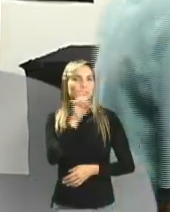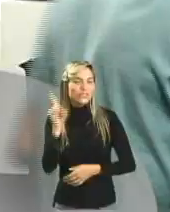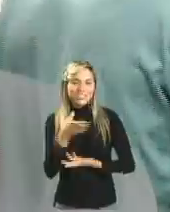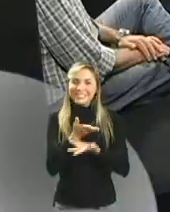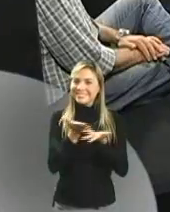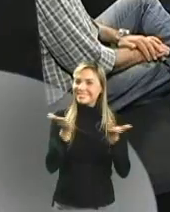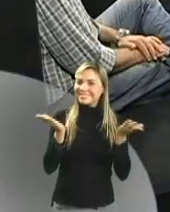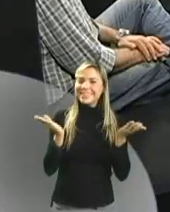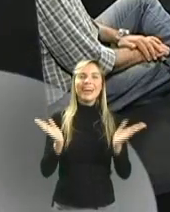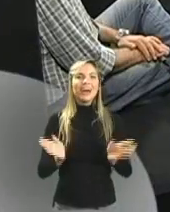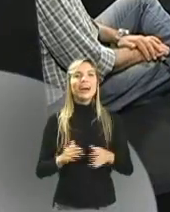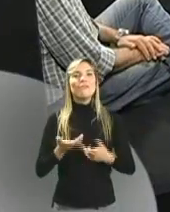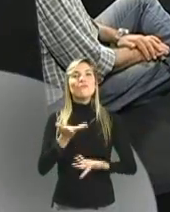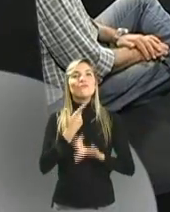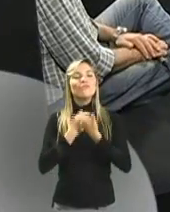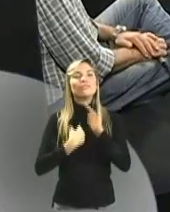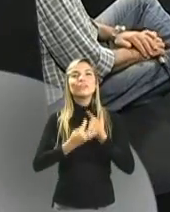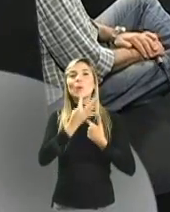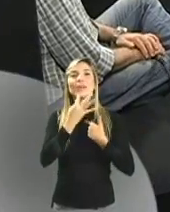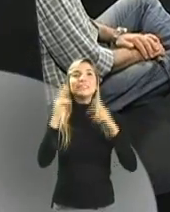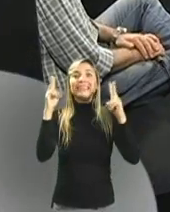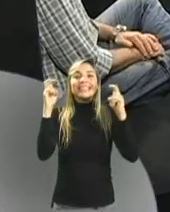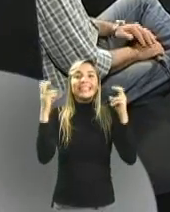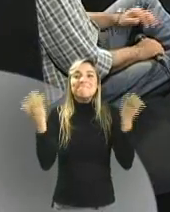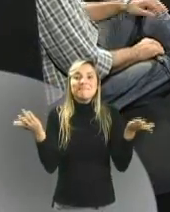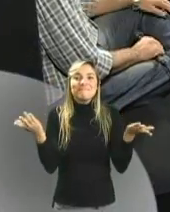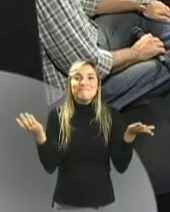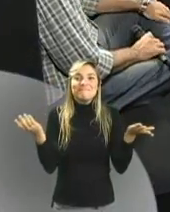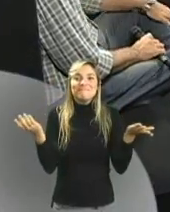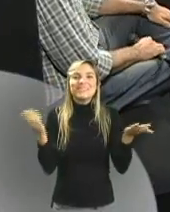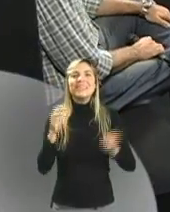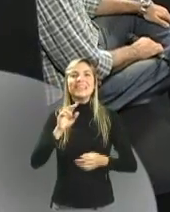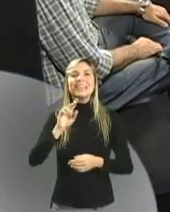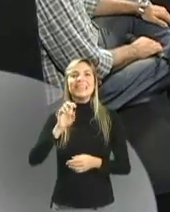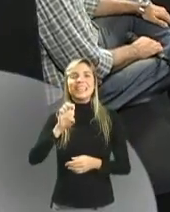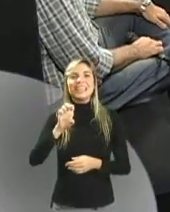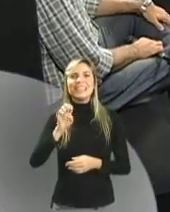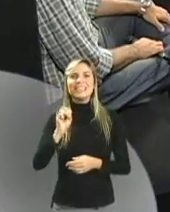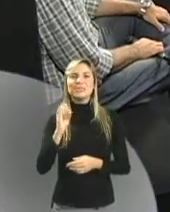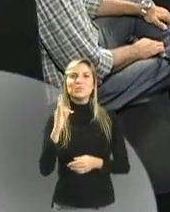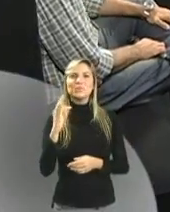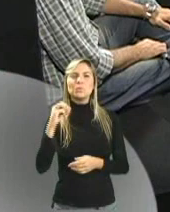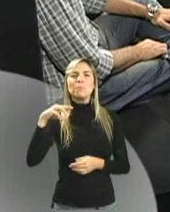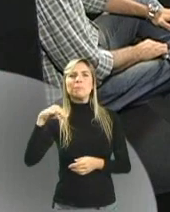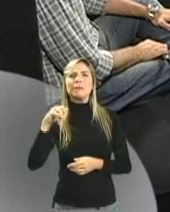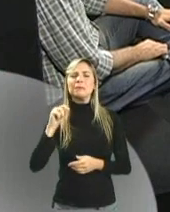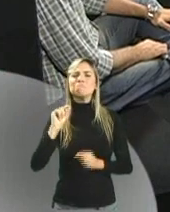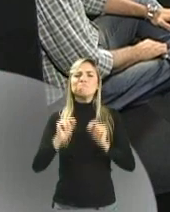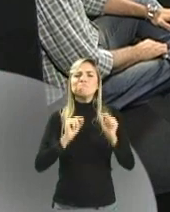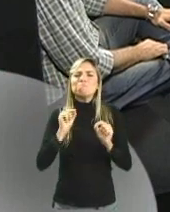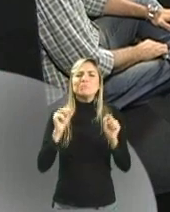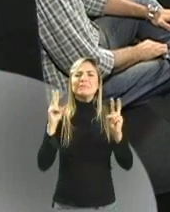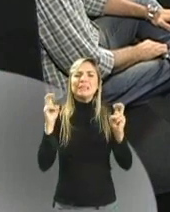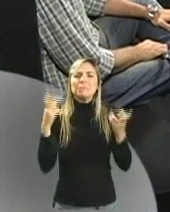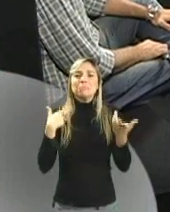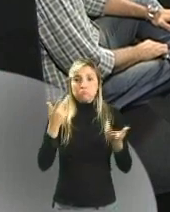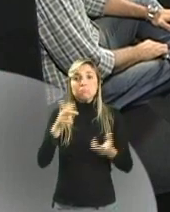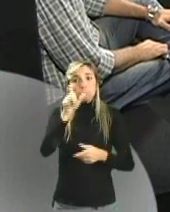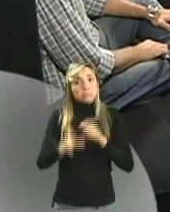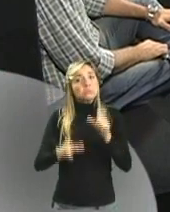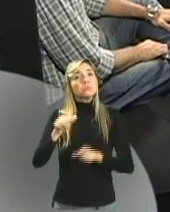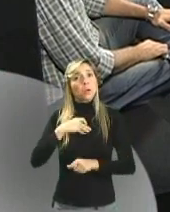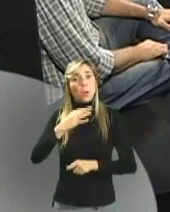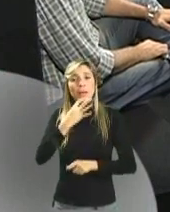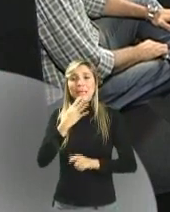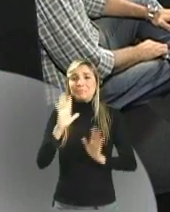Bom dia, então, a todos. Eu queria conhecer esse assunto que nós vamos tratar hoje, estomia. É um assunto comum,